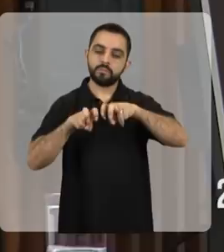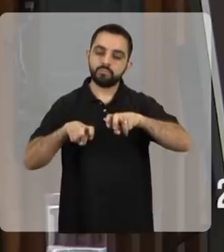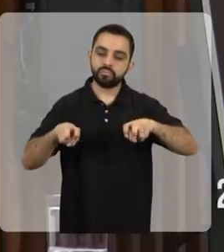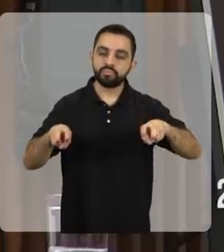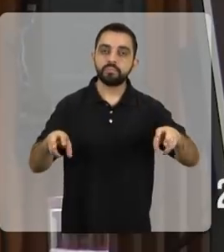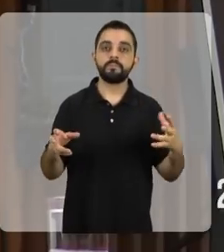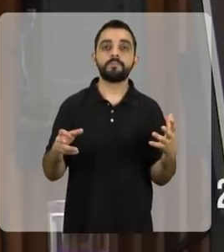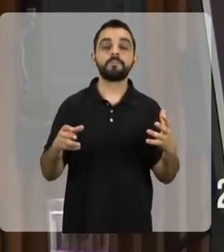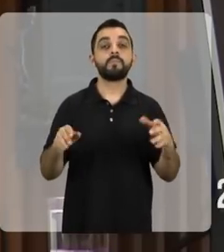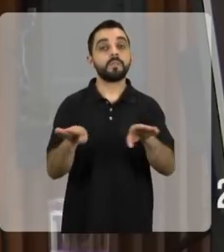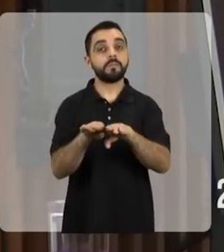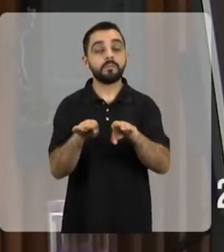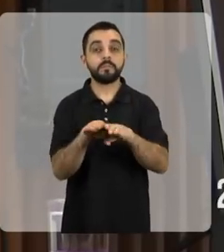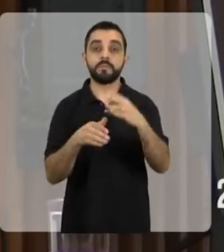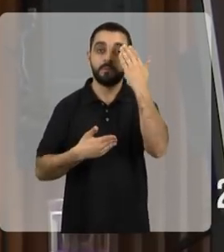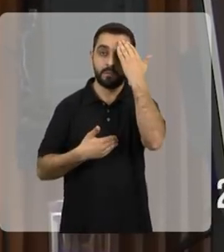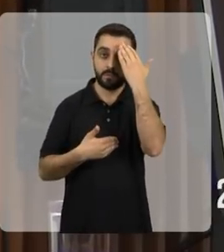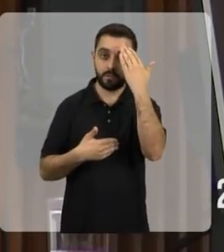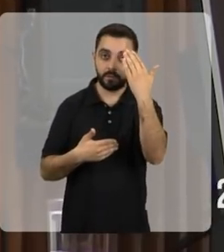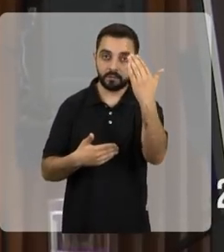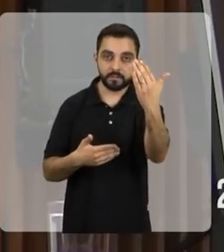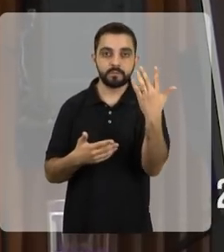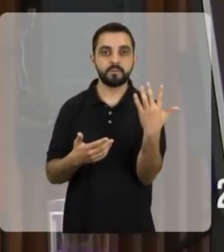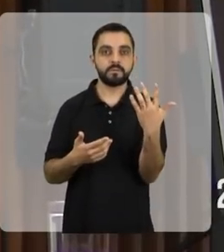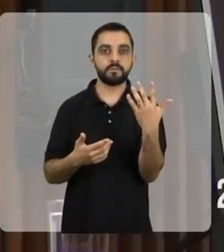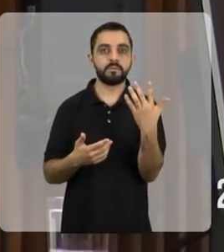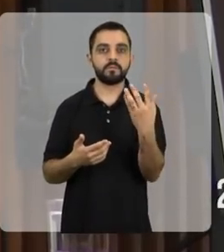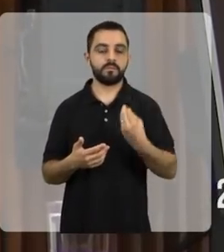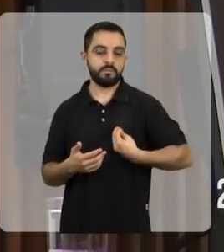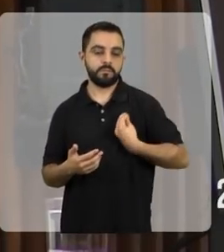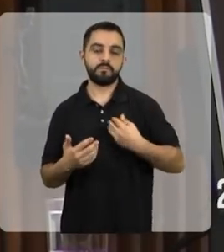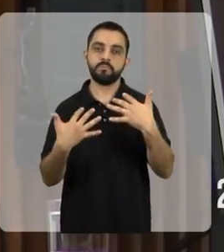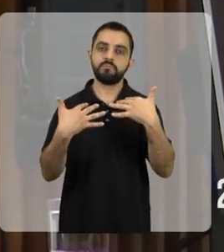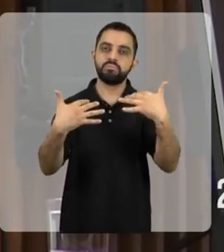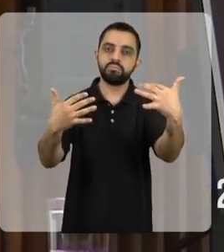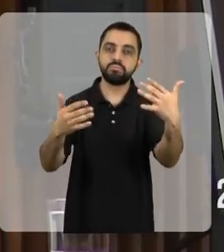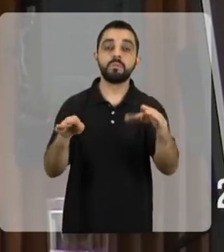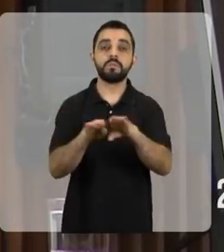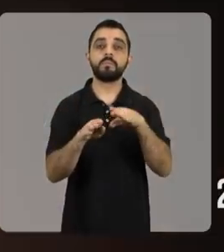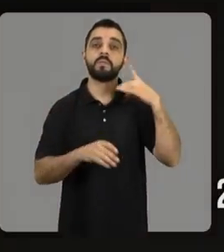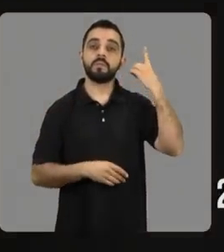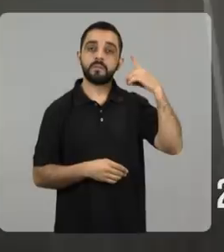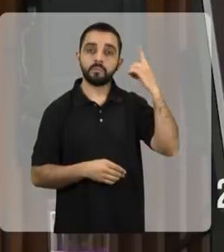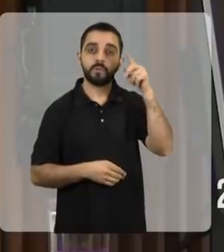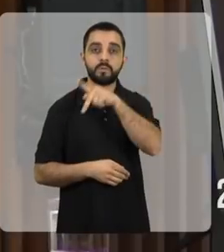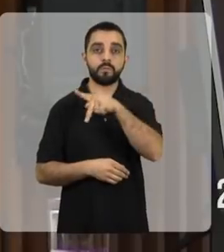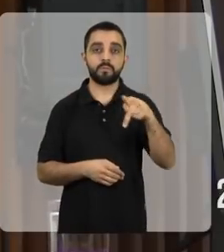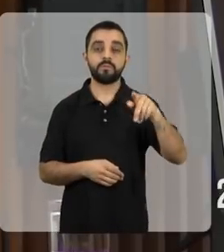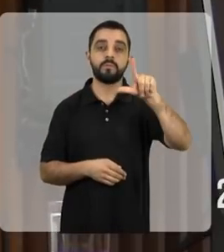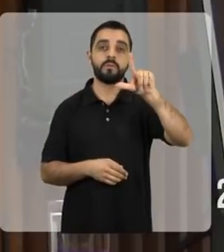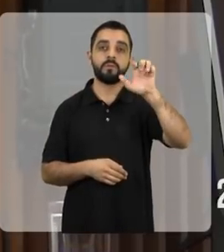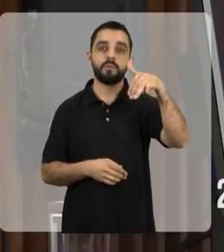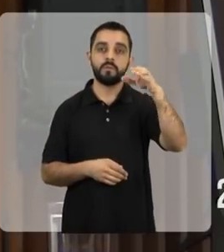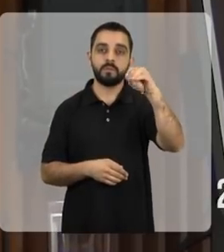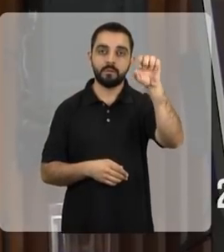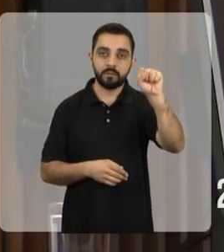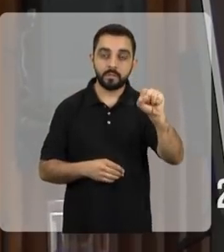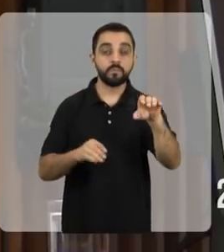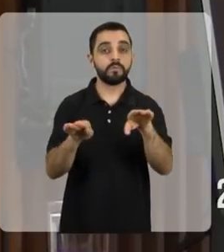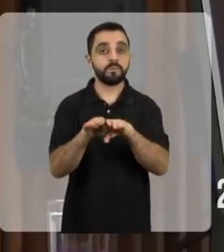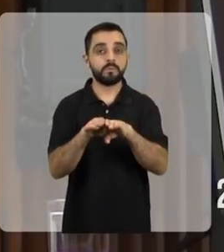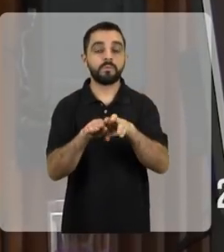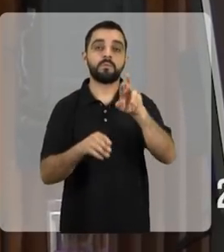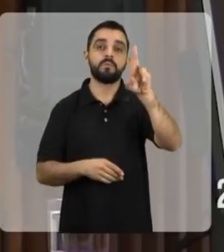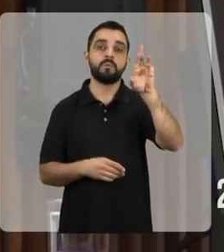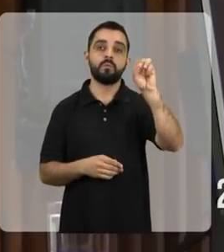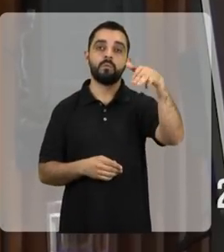agradecer os requerimentos feitos pelo deputado professor lemos e romanelli cumprimentar o